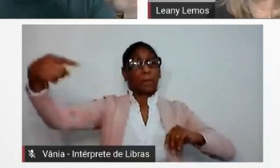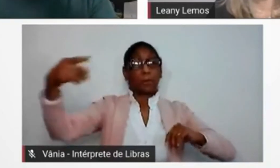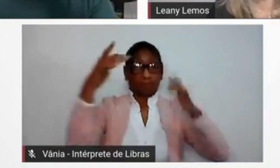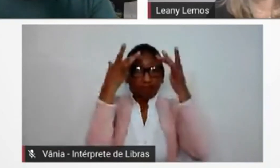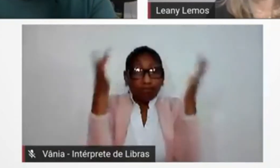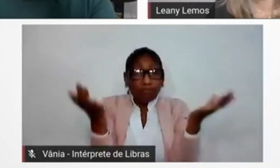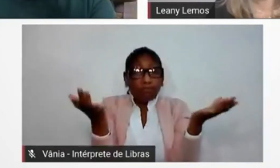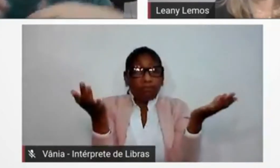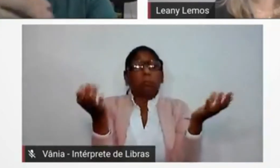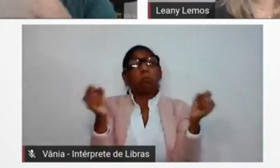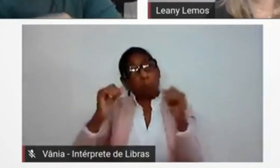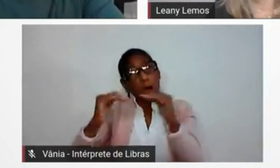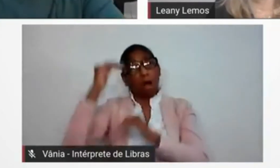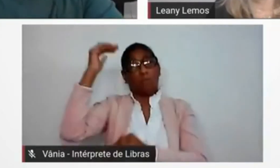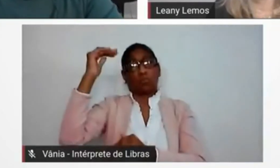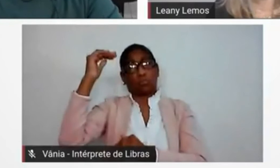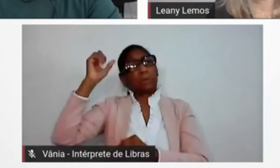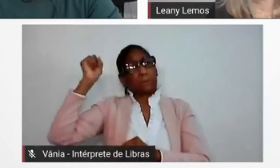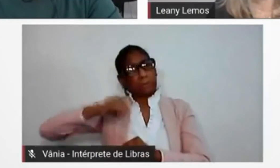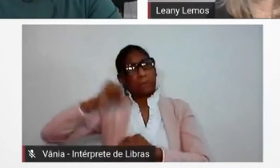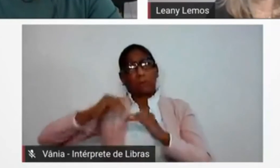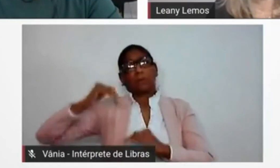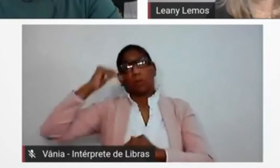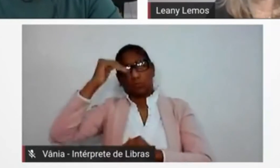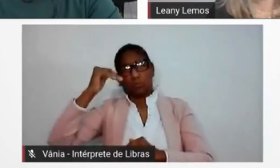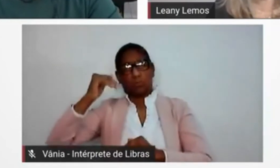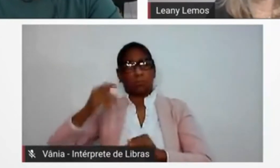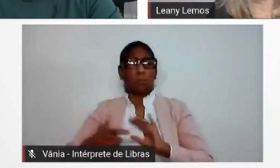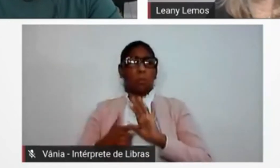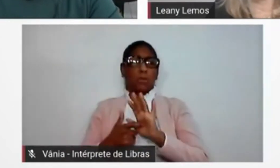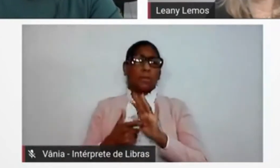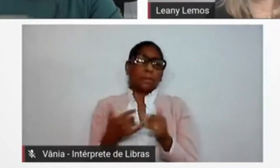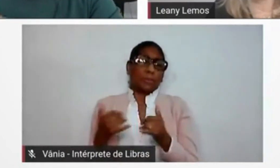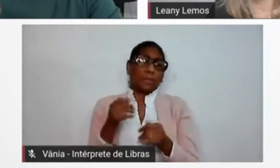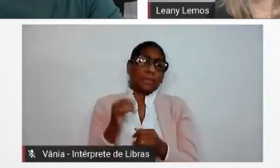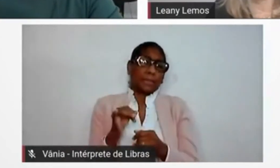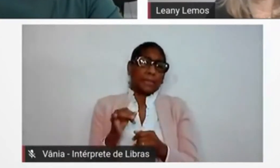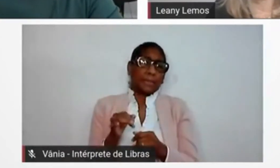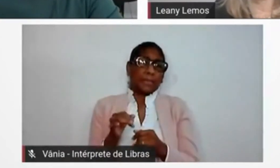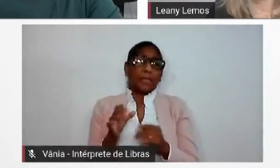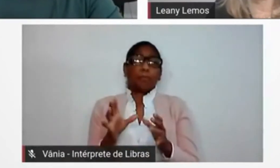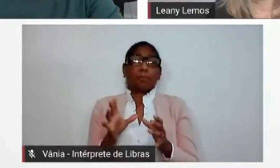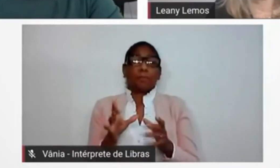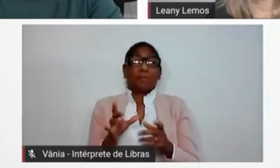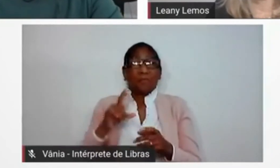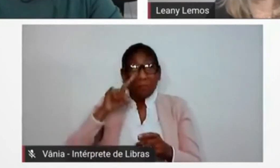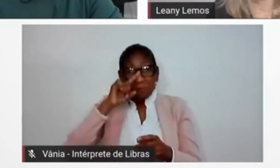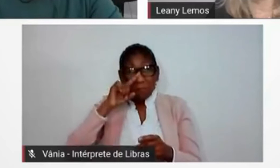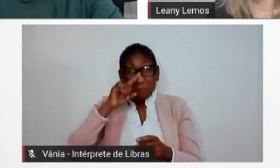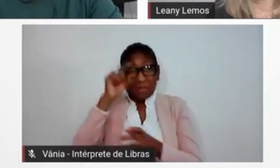estabilizada num patamar alto. O que significa que, se por acaso tivermos um nível de agravamento da